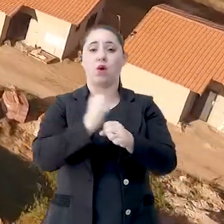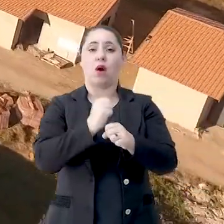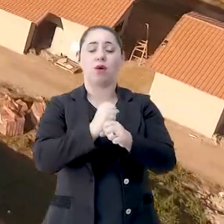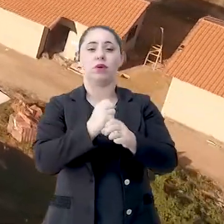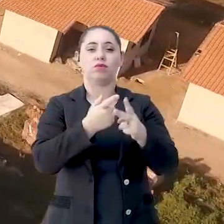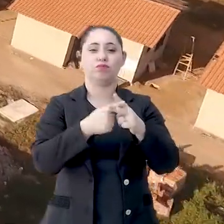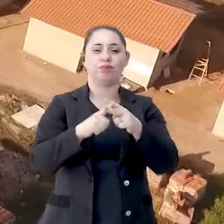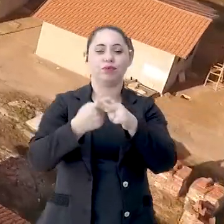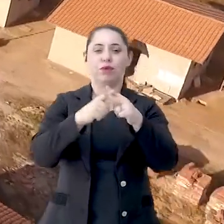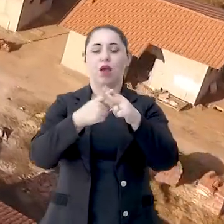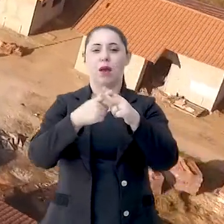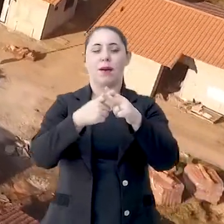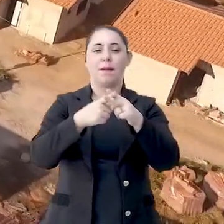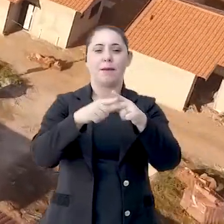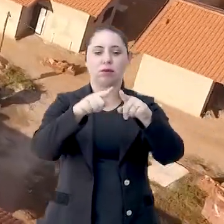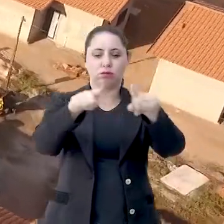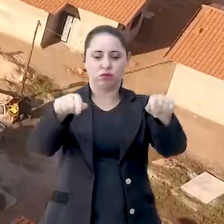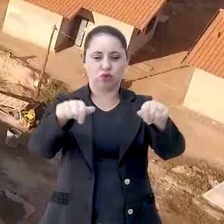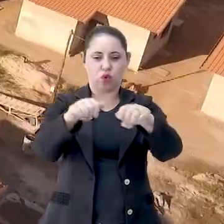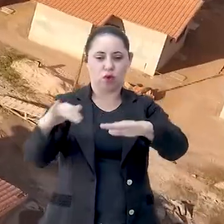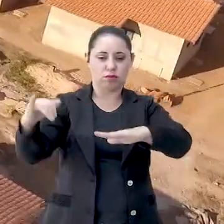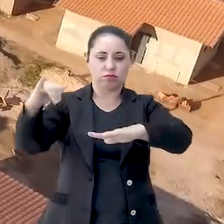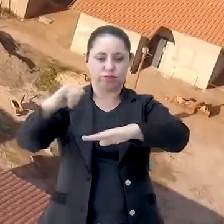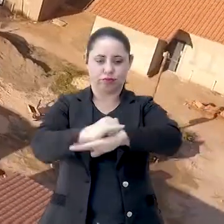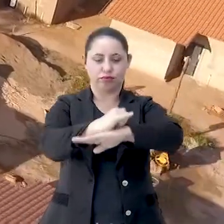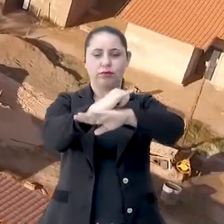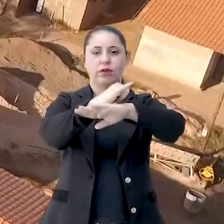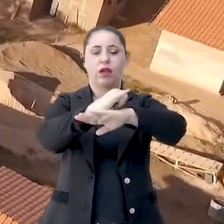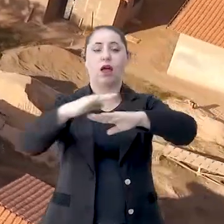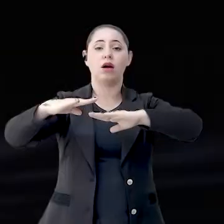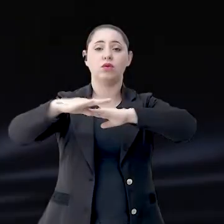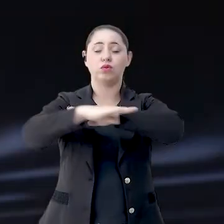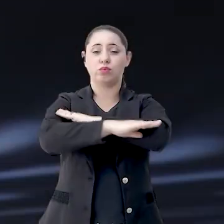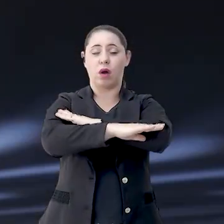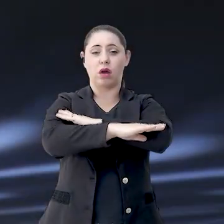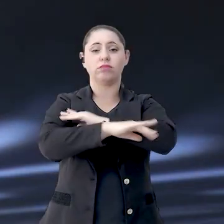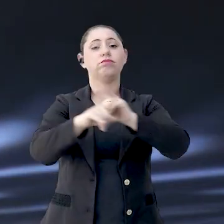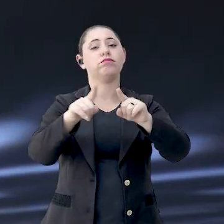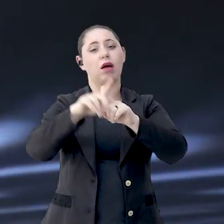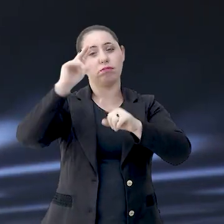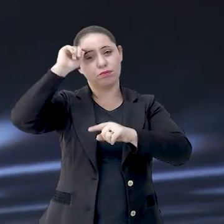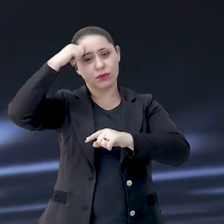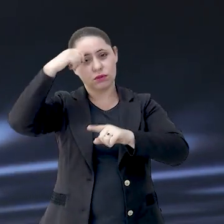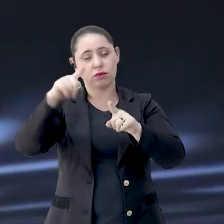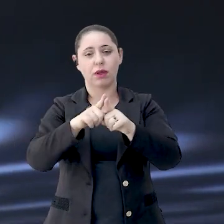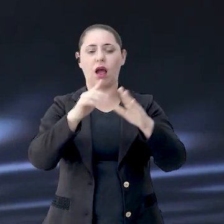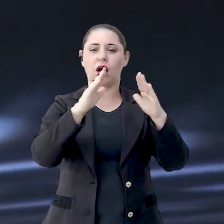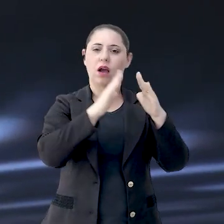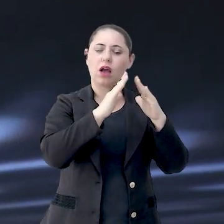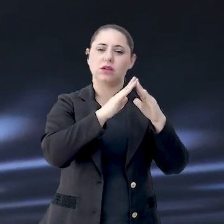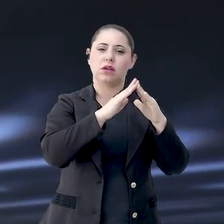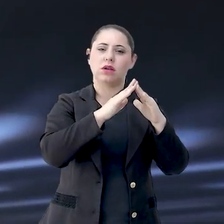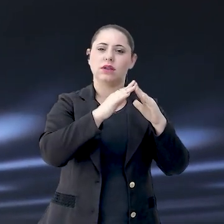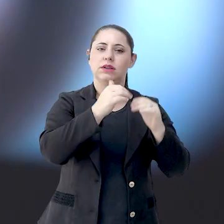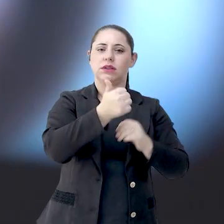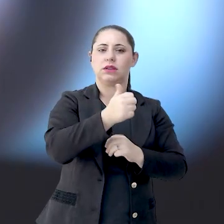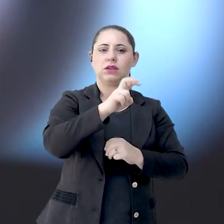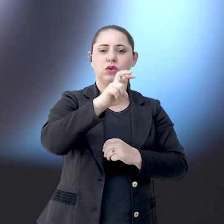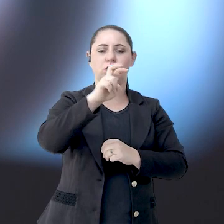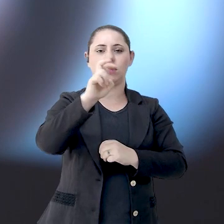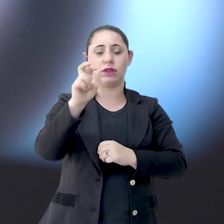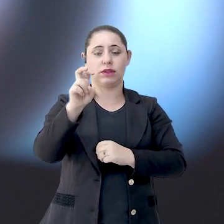foram 155 moradias entregues. Com parte do Pantanal e uma